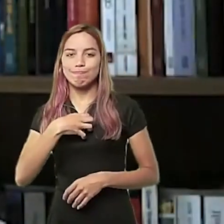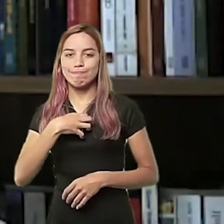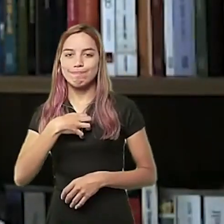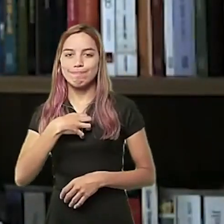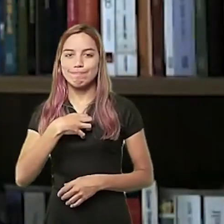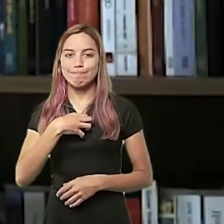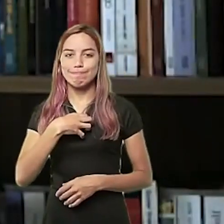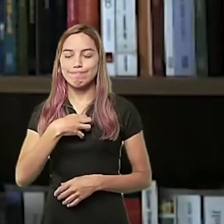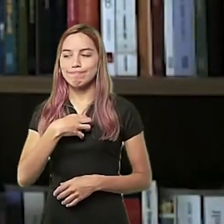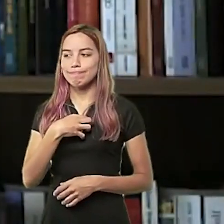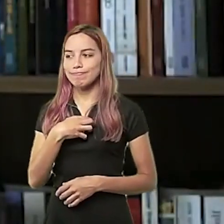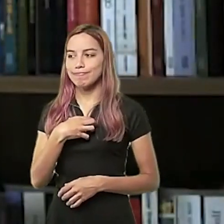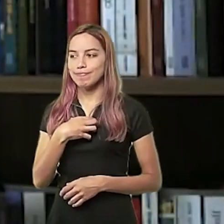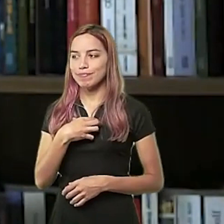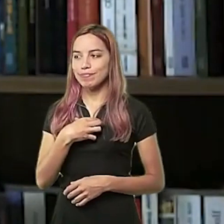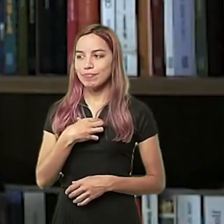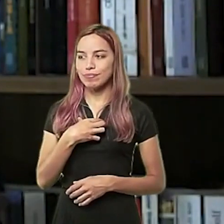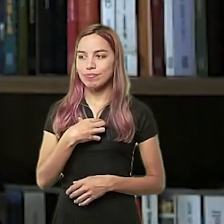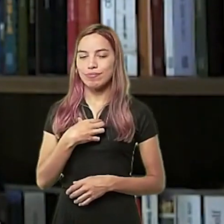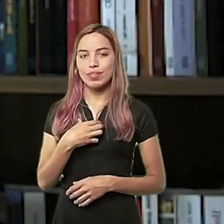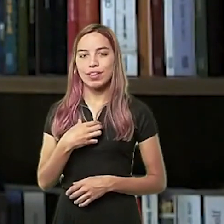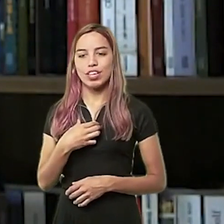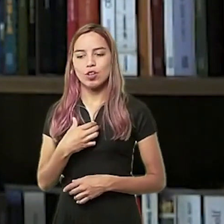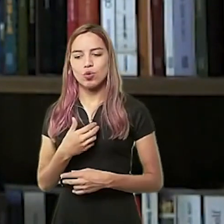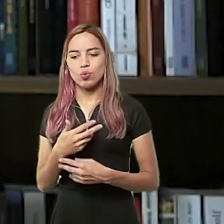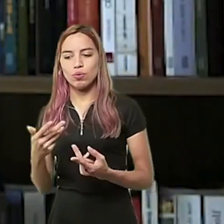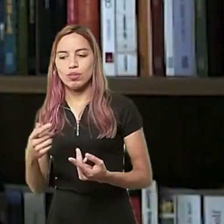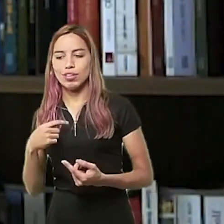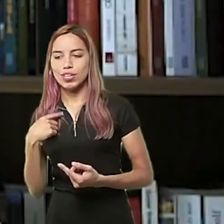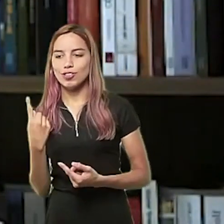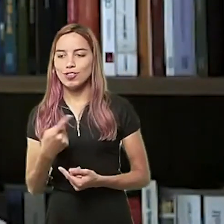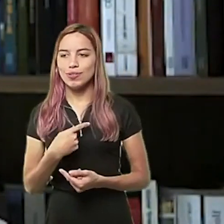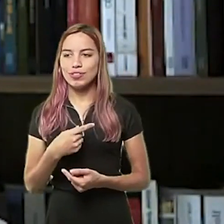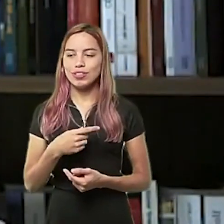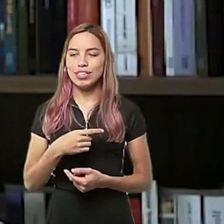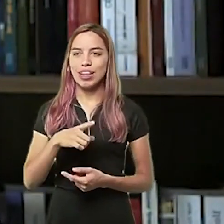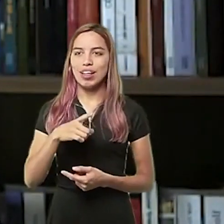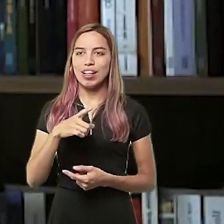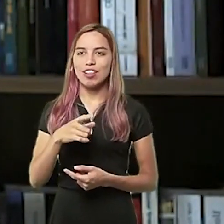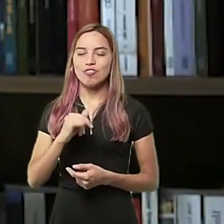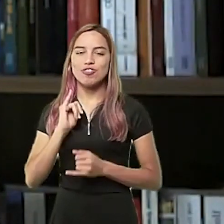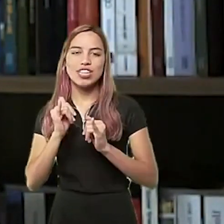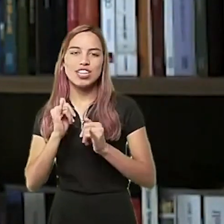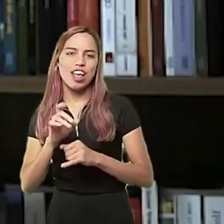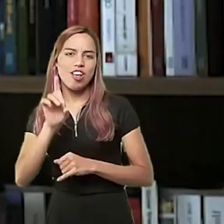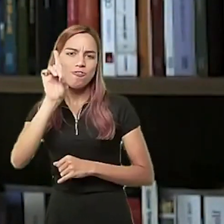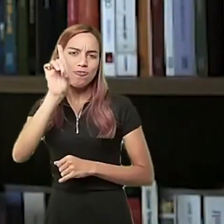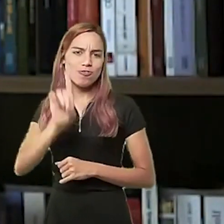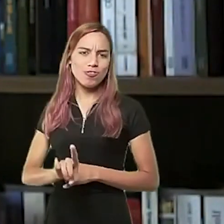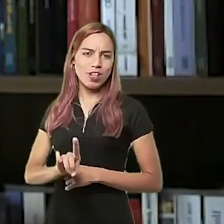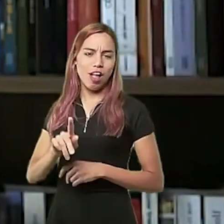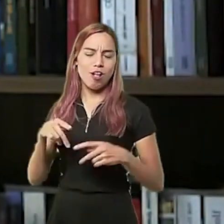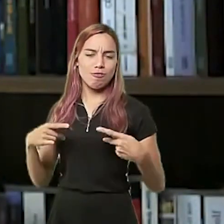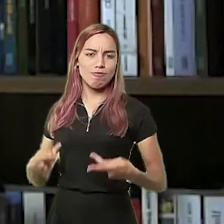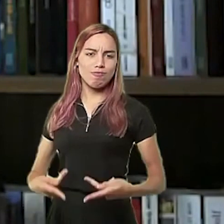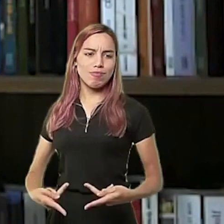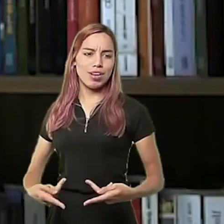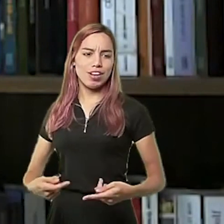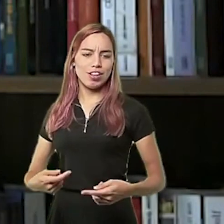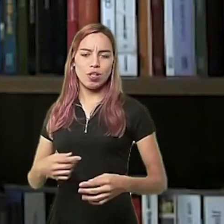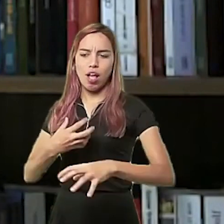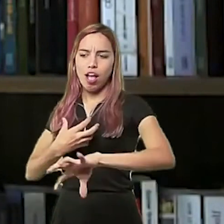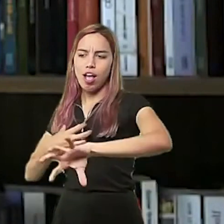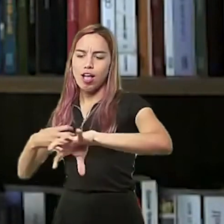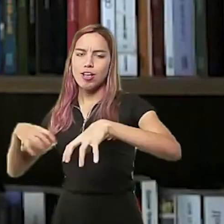gente elegeu para chamar de direitos humanos, né? A empatia pelo outro, pela vida